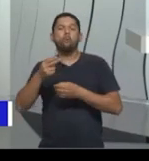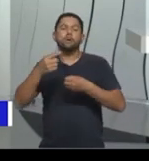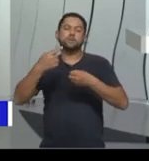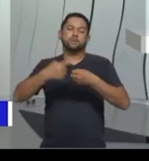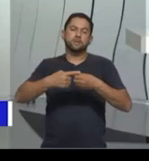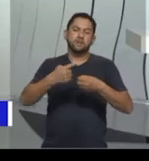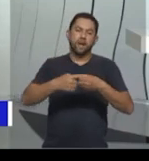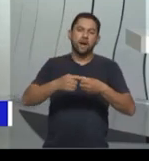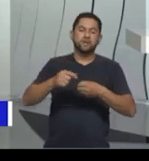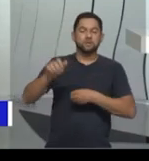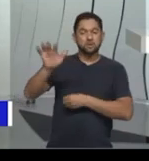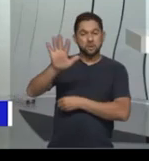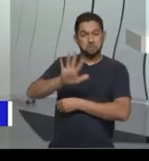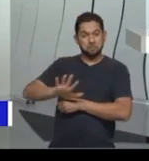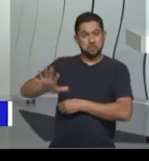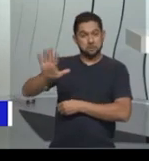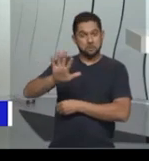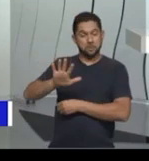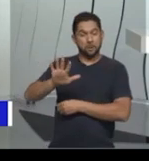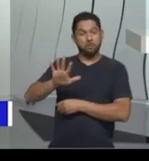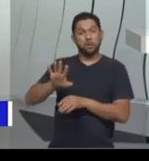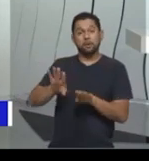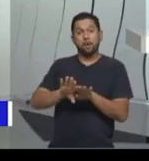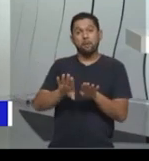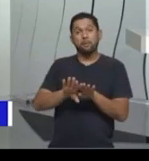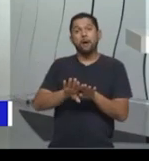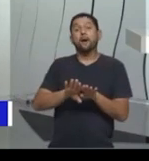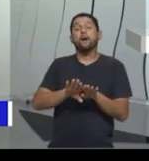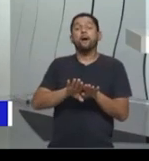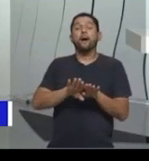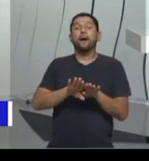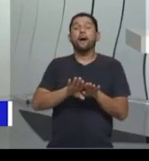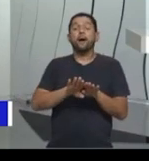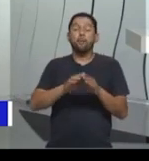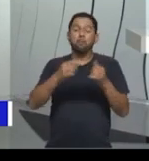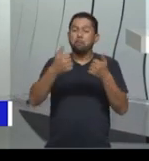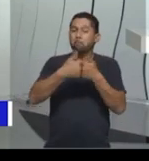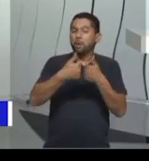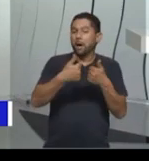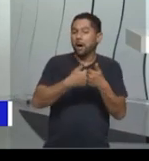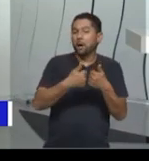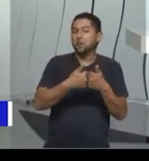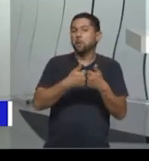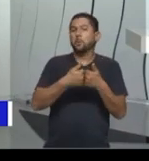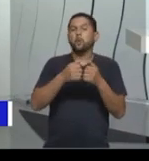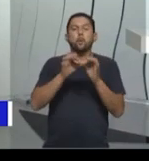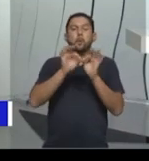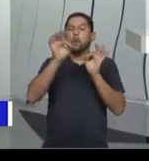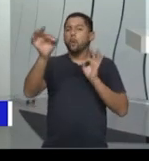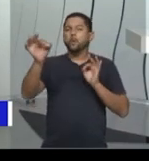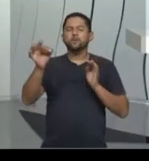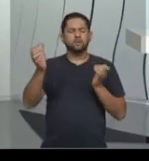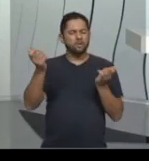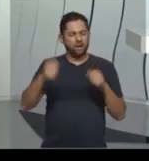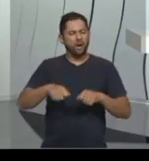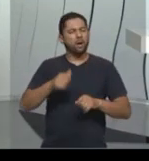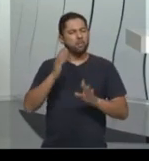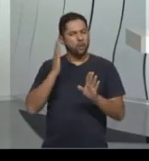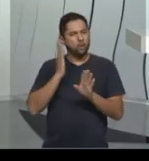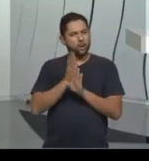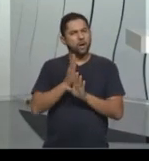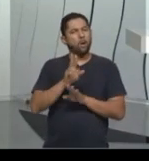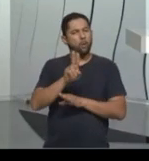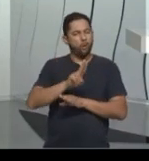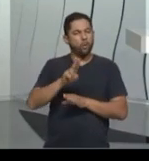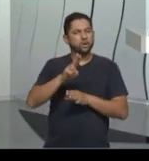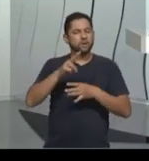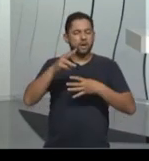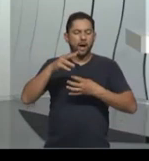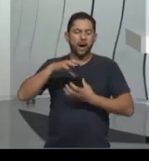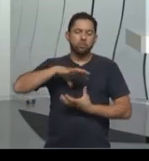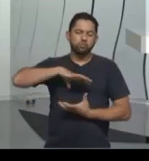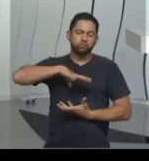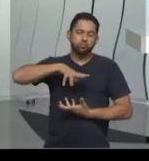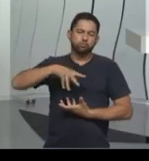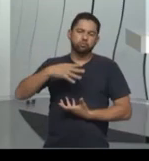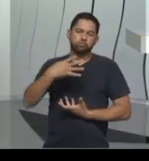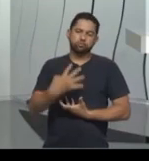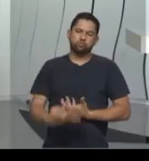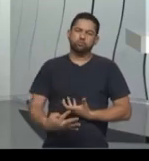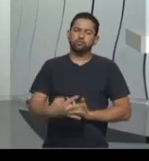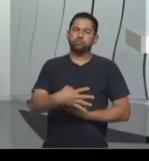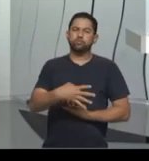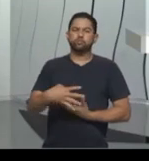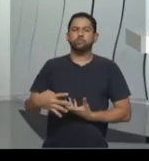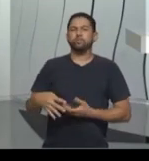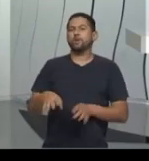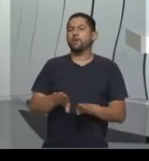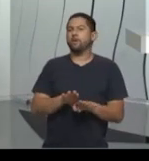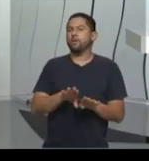região, algum bairro que você queira localizar, elas vão utilizar dessas linhas aí de meridianos, né, e os famosos paralelos,